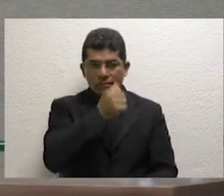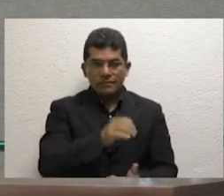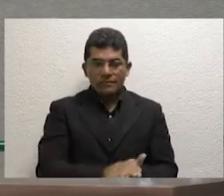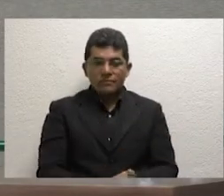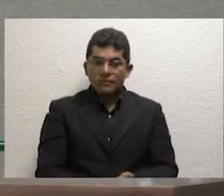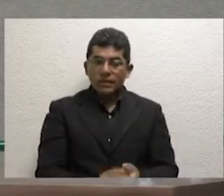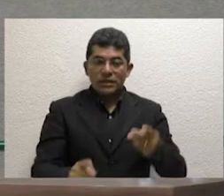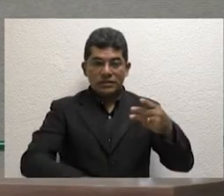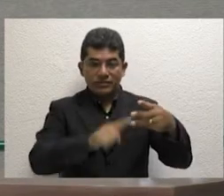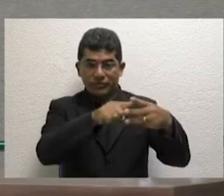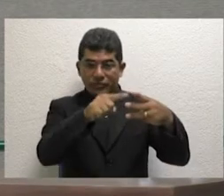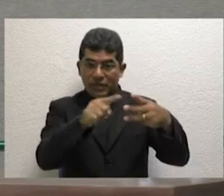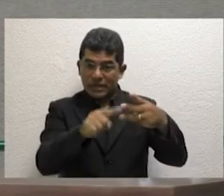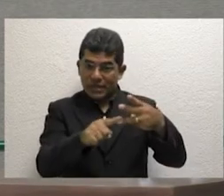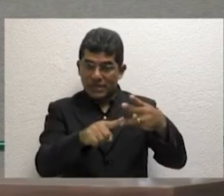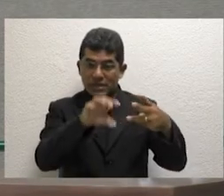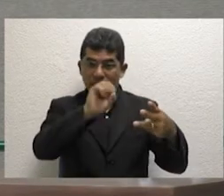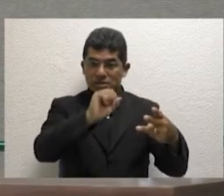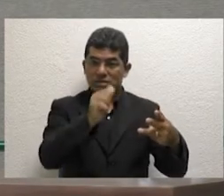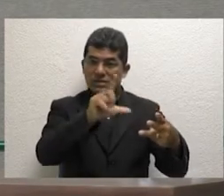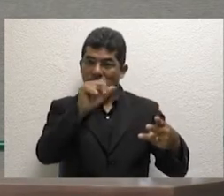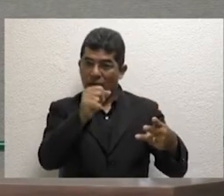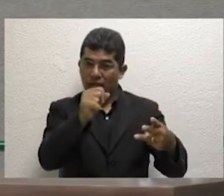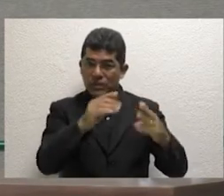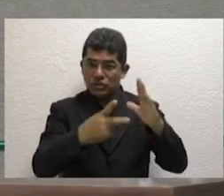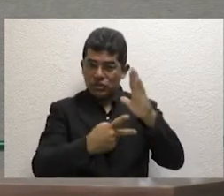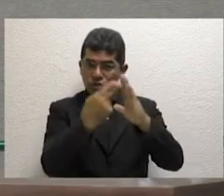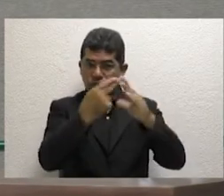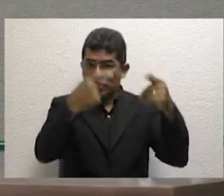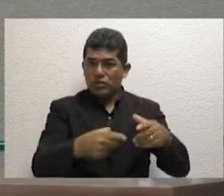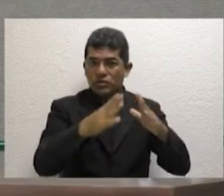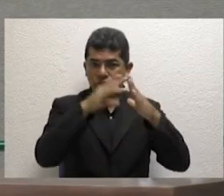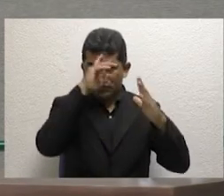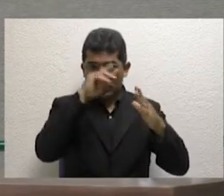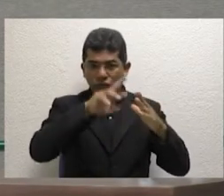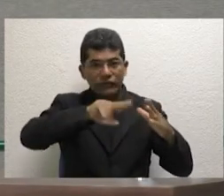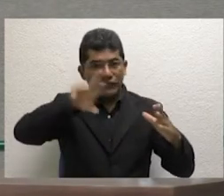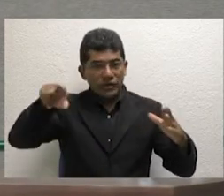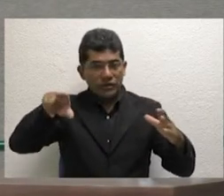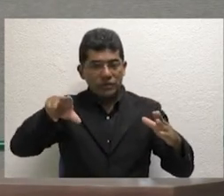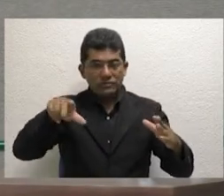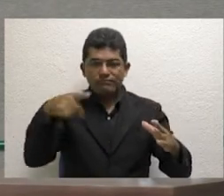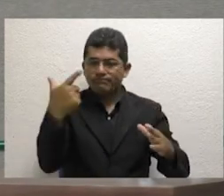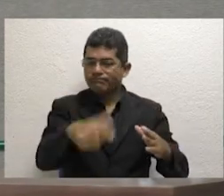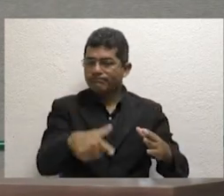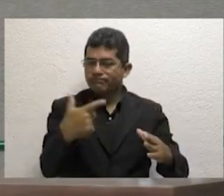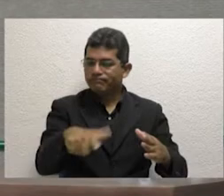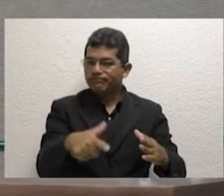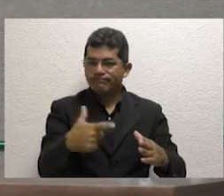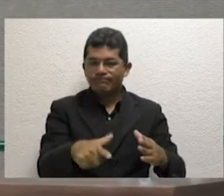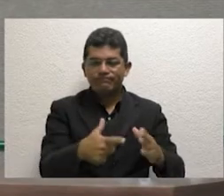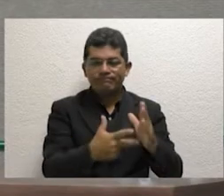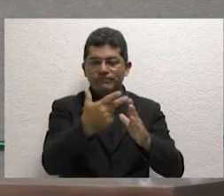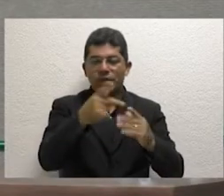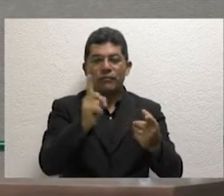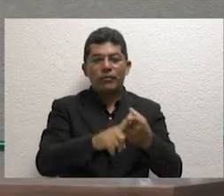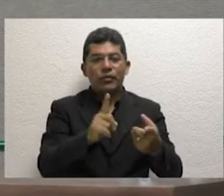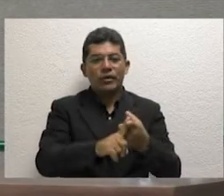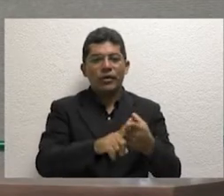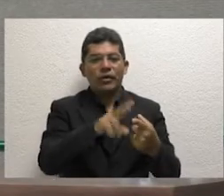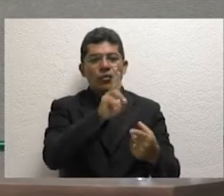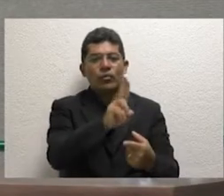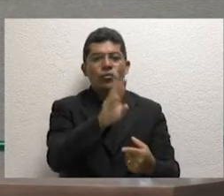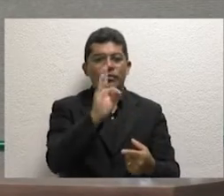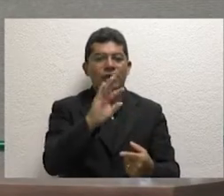cirurgia da Balbina Mestri, um deputado Abidala, não estão operando porque estão servindo de UTI